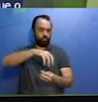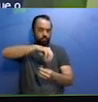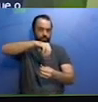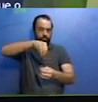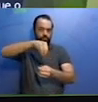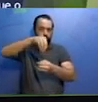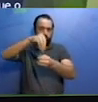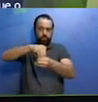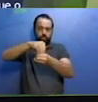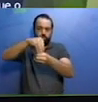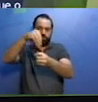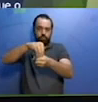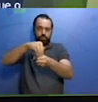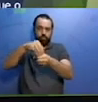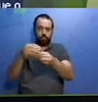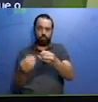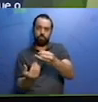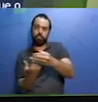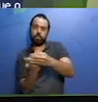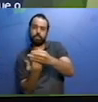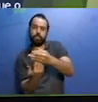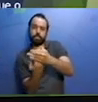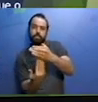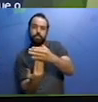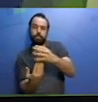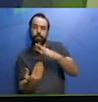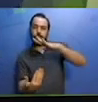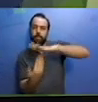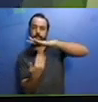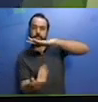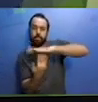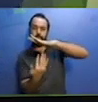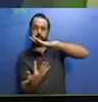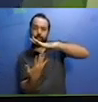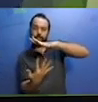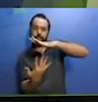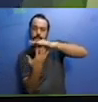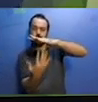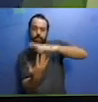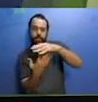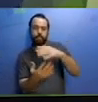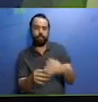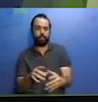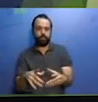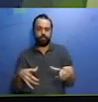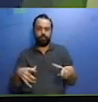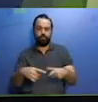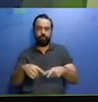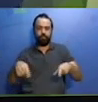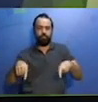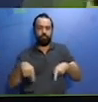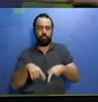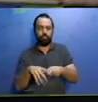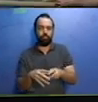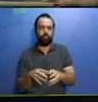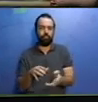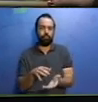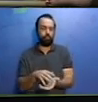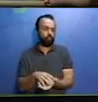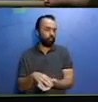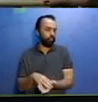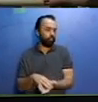que serve para impedir que o vapor escape do processo. Temos a tela de amianto, que é essa